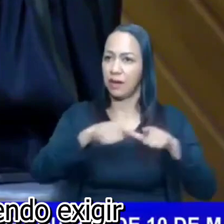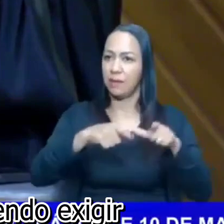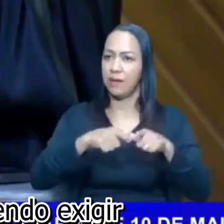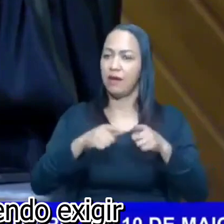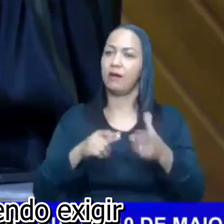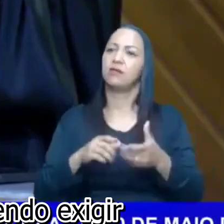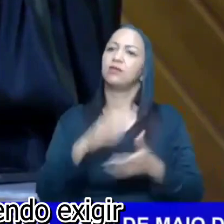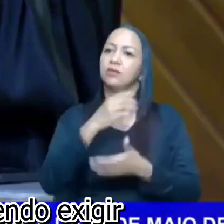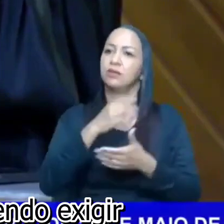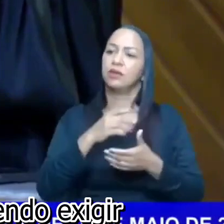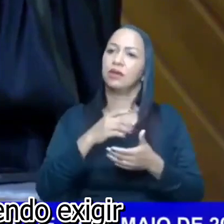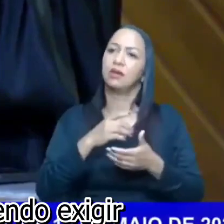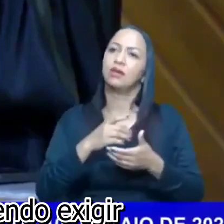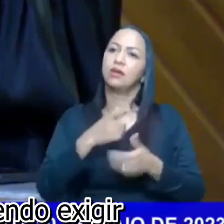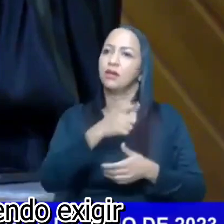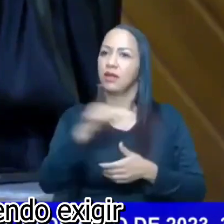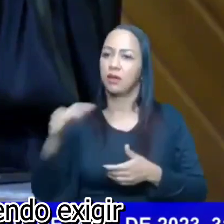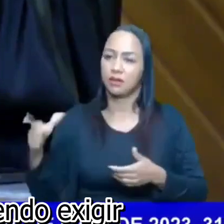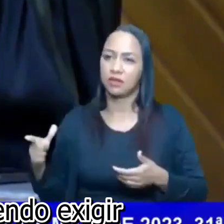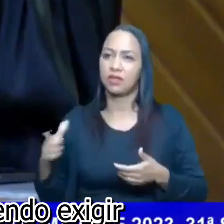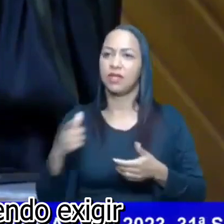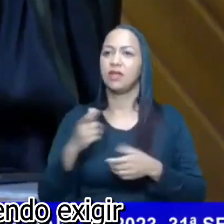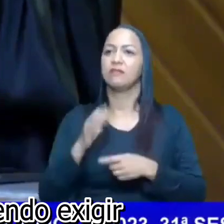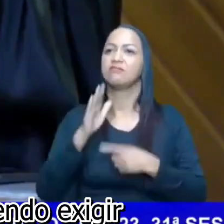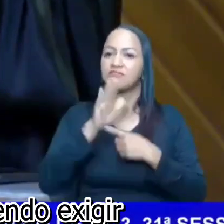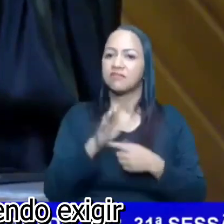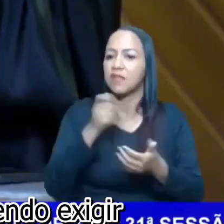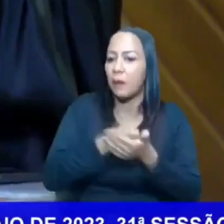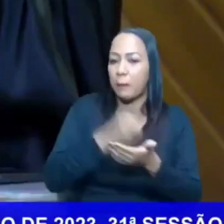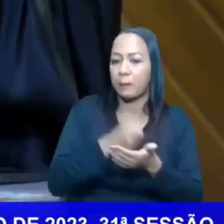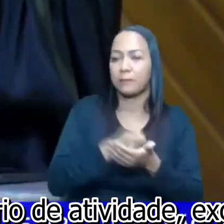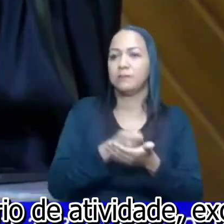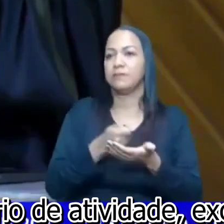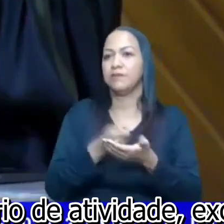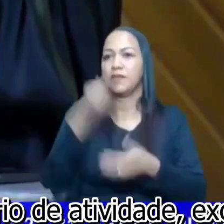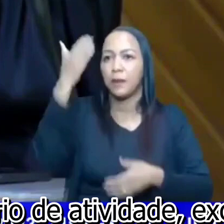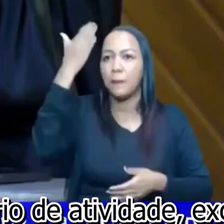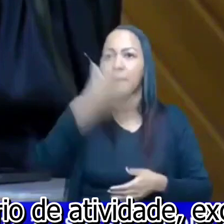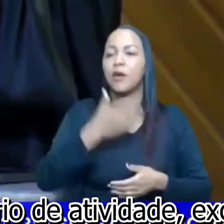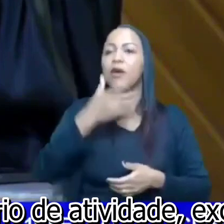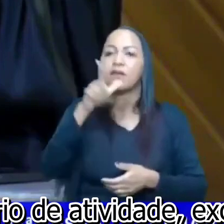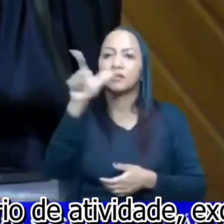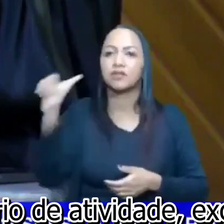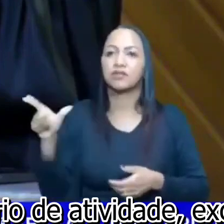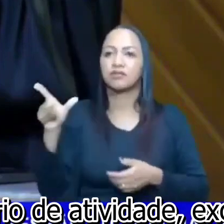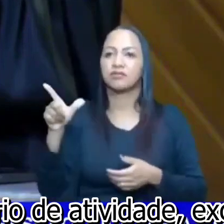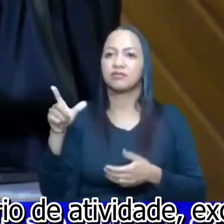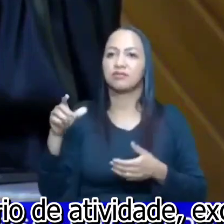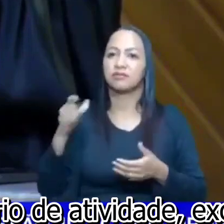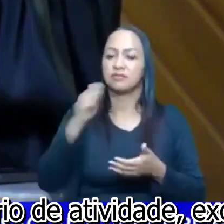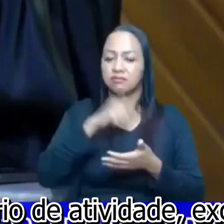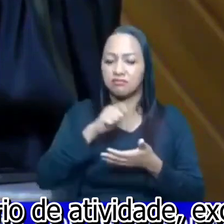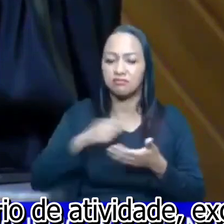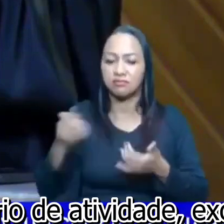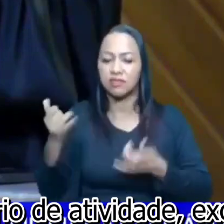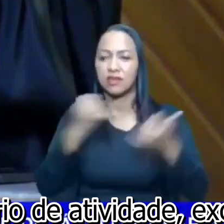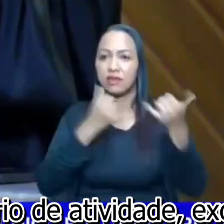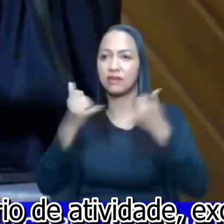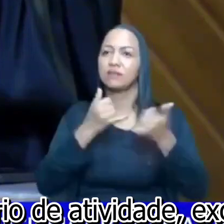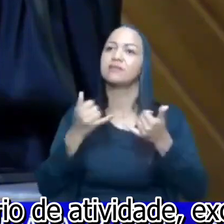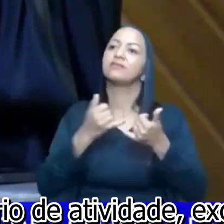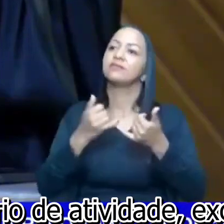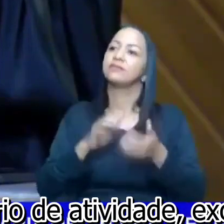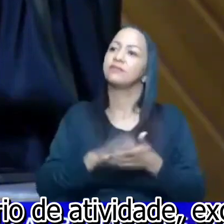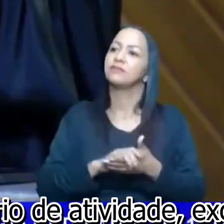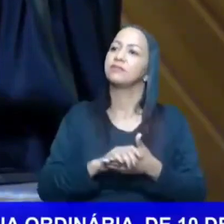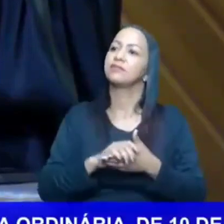pessoal do contratado, não cabendo exigir, em regra, provas adicionais, como o registro visual, o relatório de